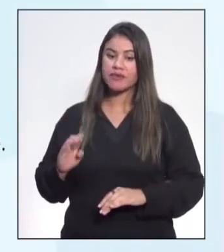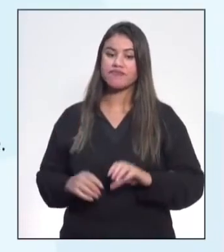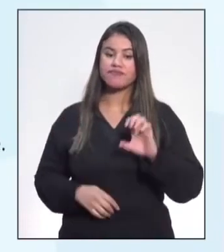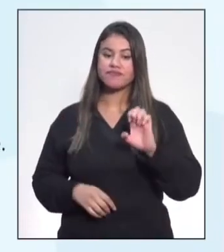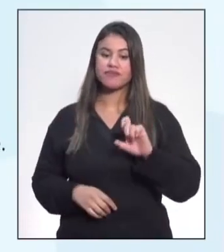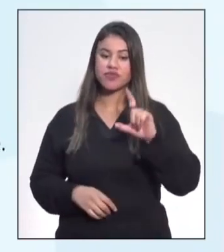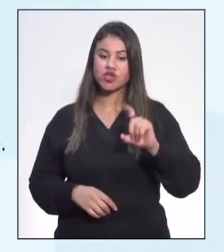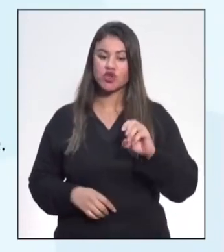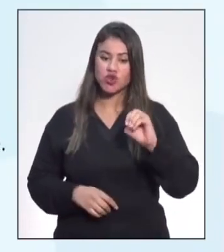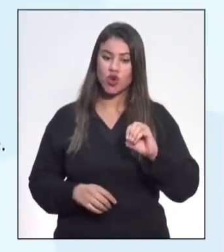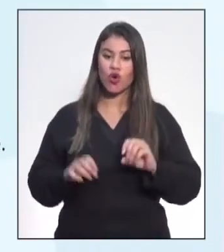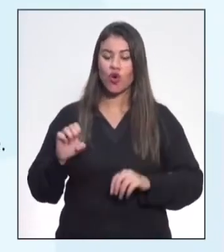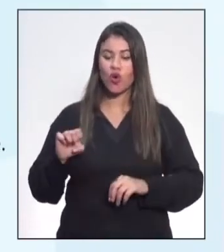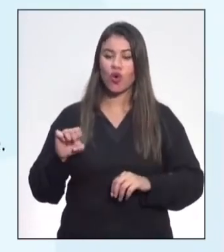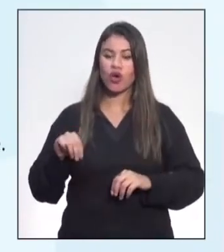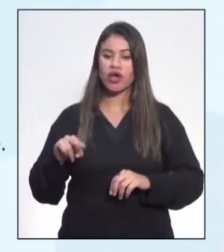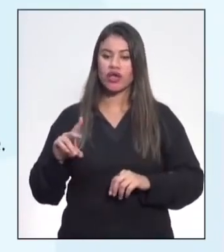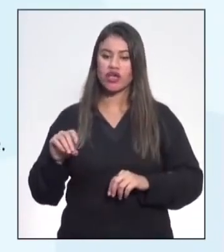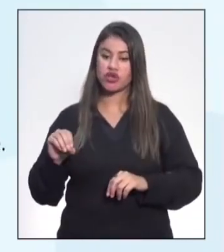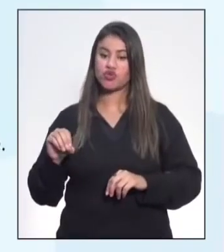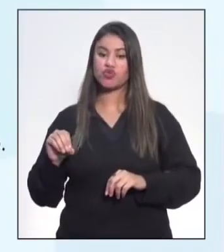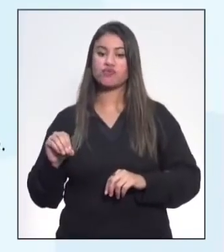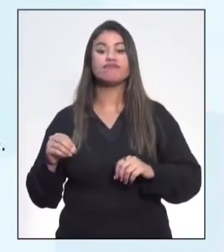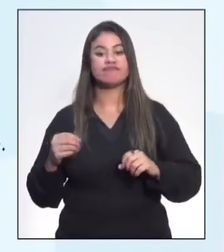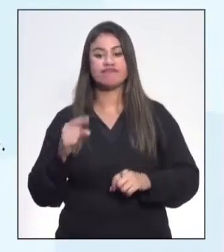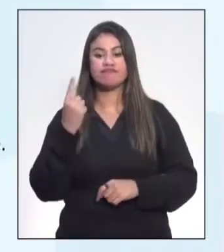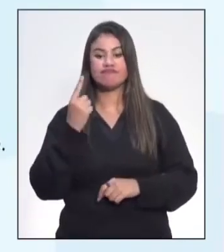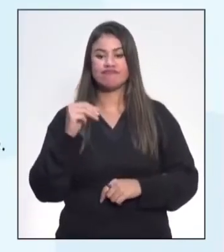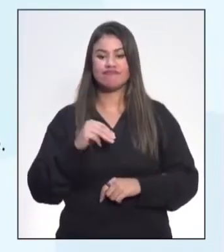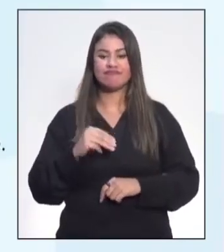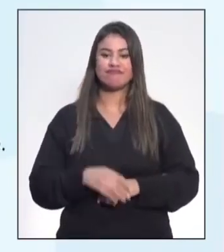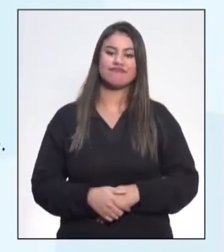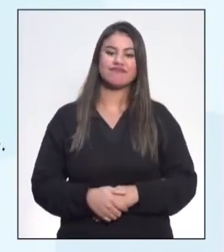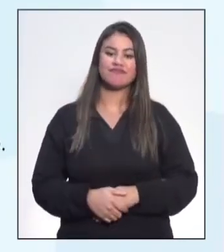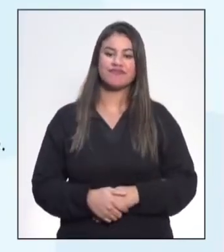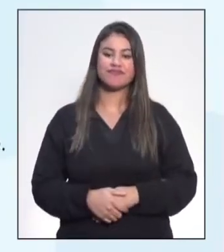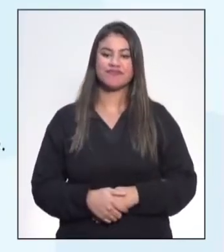é endotérmica. Mais um minutinho para vocês elaborarem essa resposta.